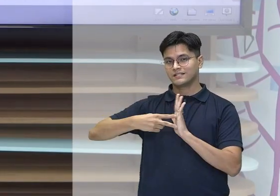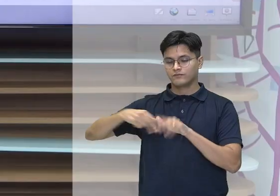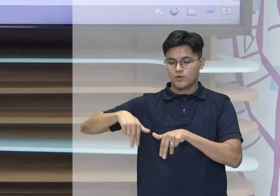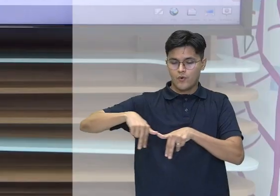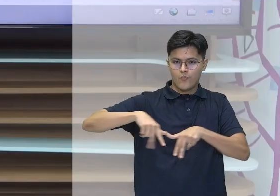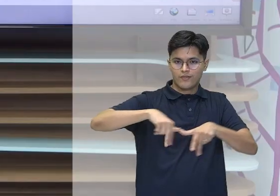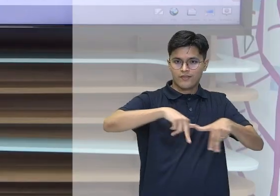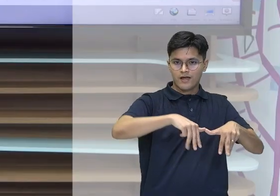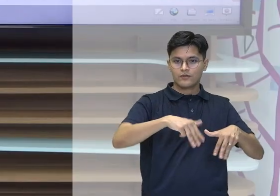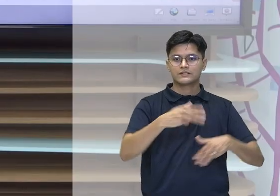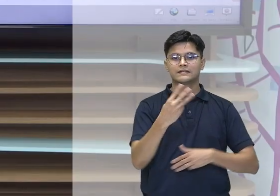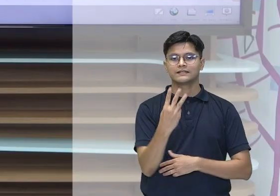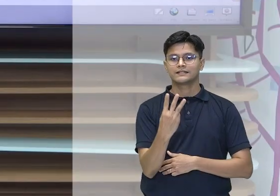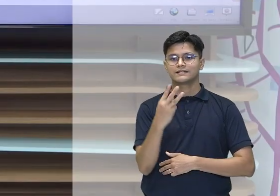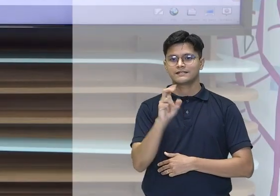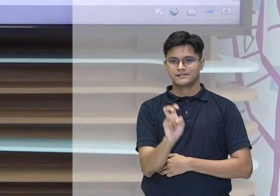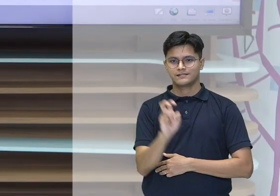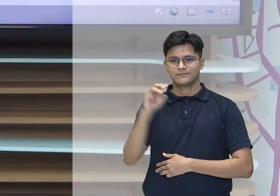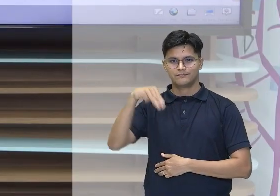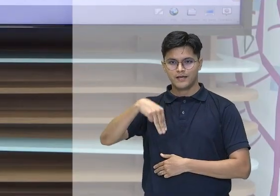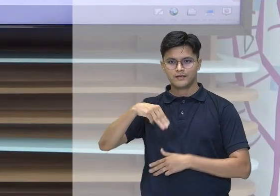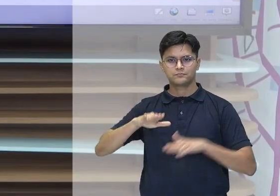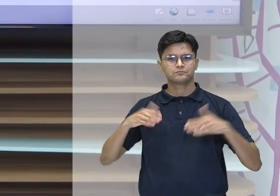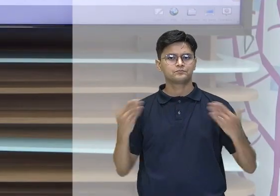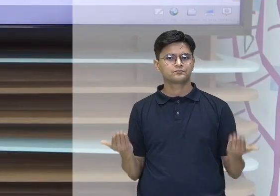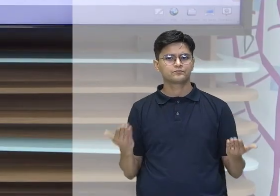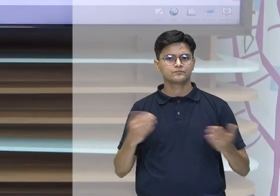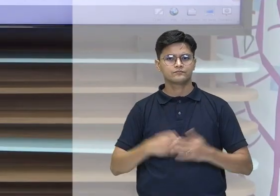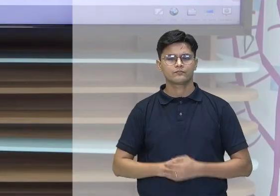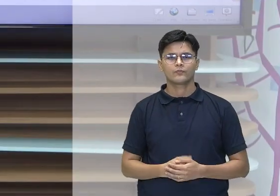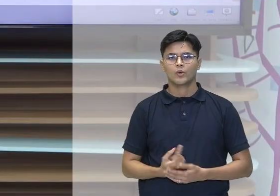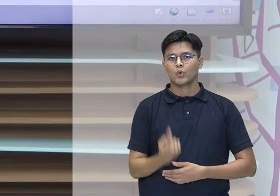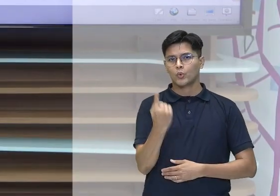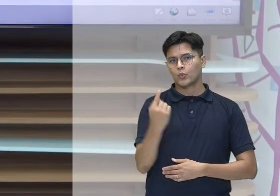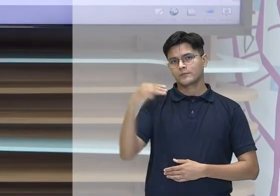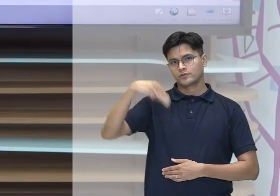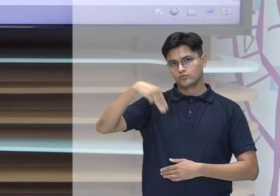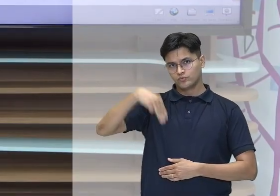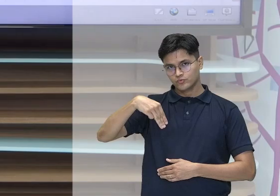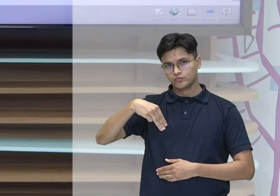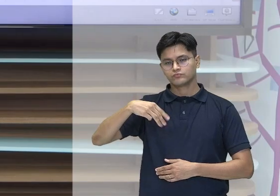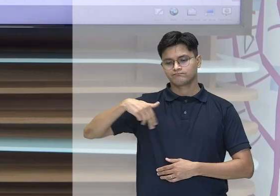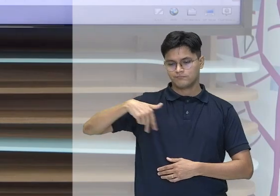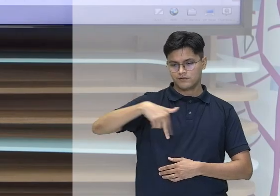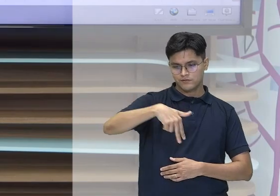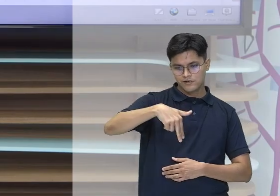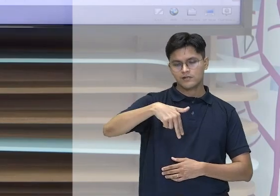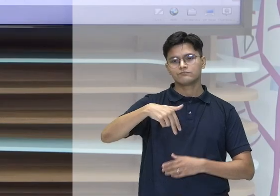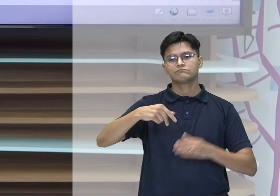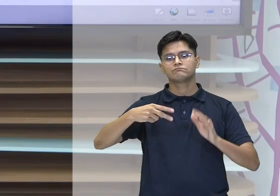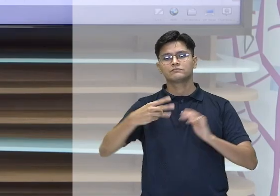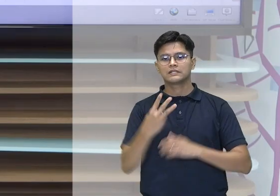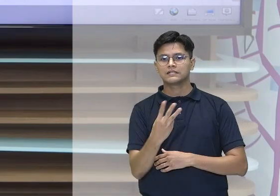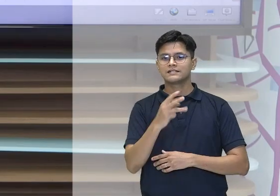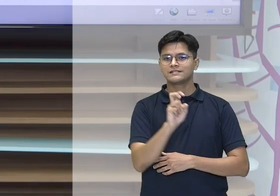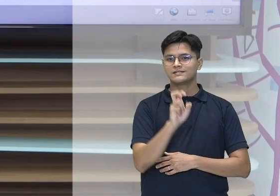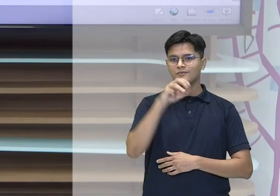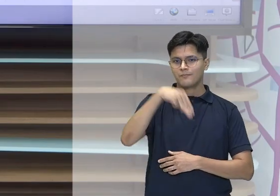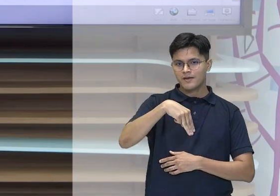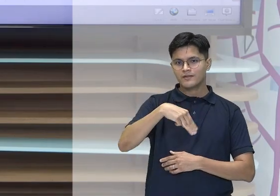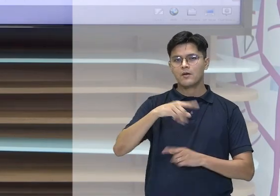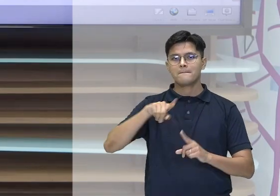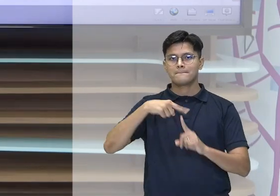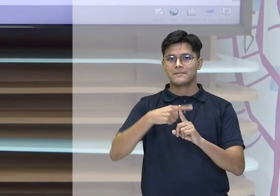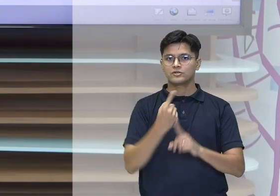ali 35 metros. Então, 1 minuto andando, 35 metros. Mais 1 minuto, 35 metros. Mais 1